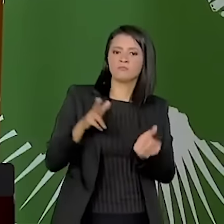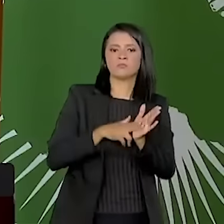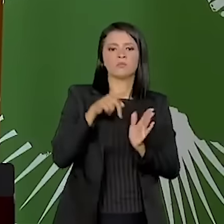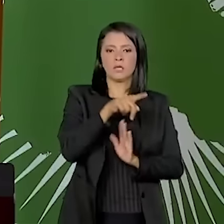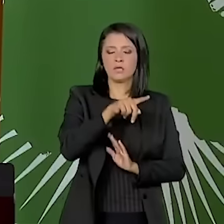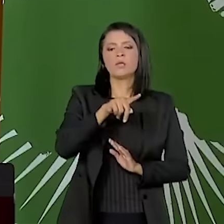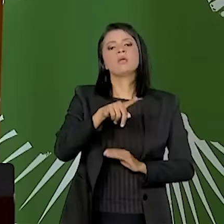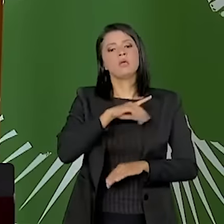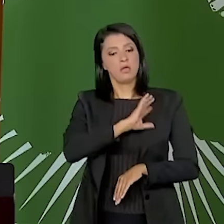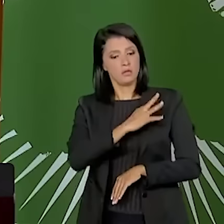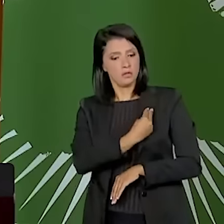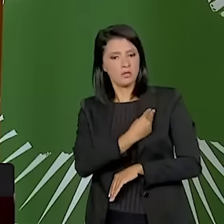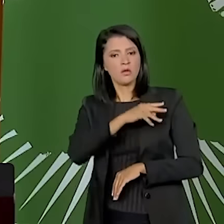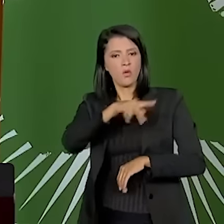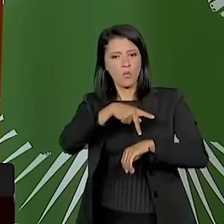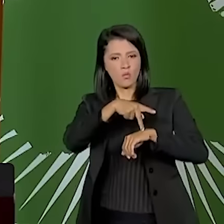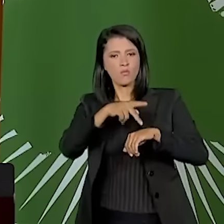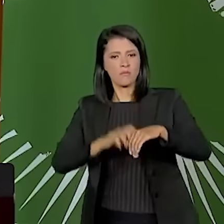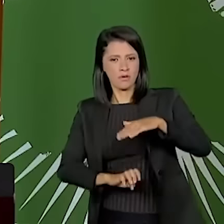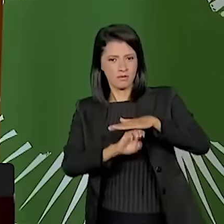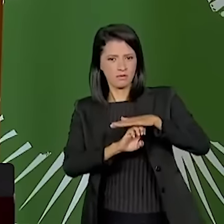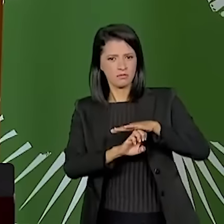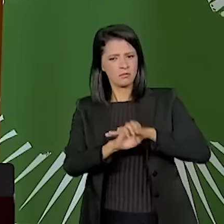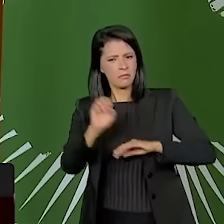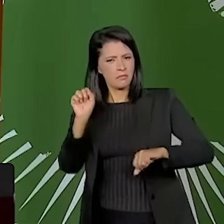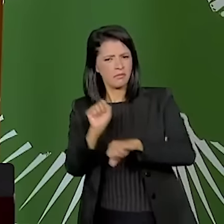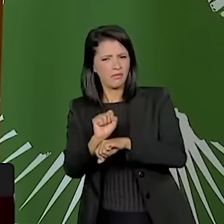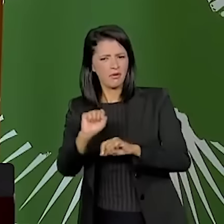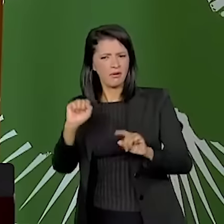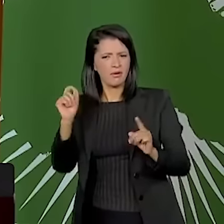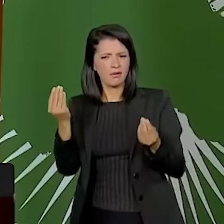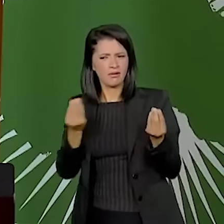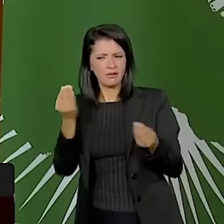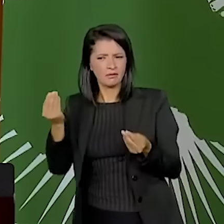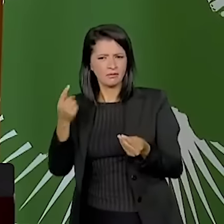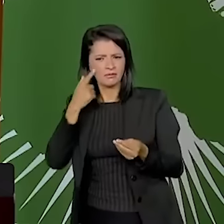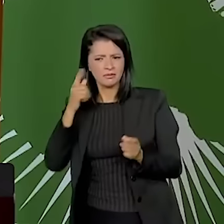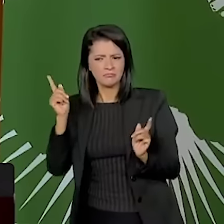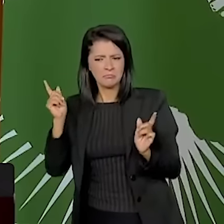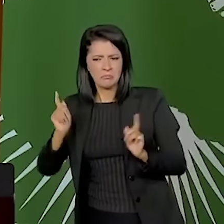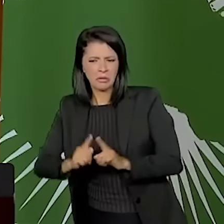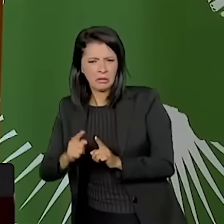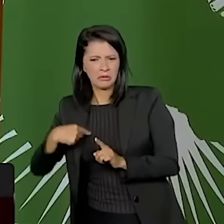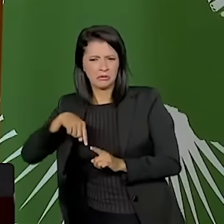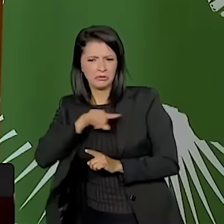parar, sabe, de ser pequeno quando a gente tem que ser grande.